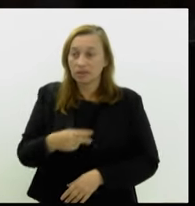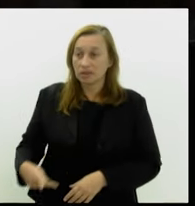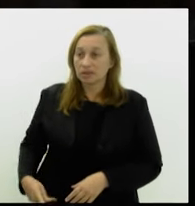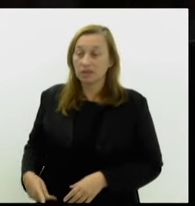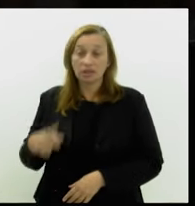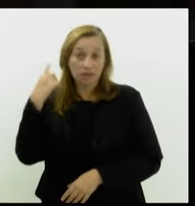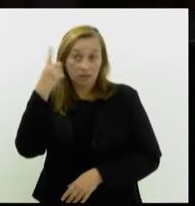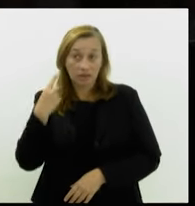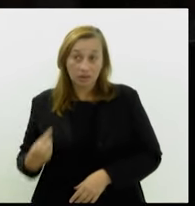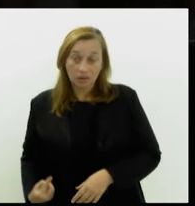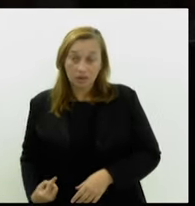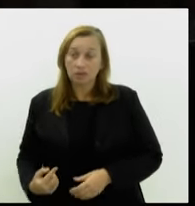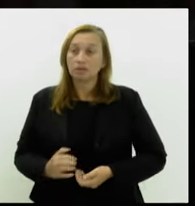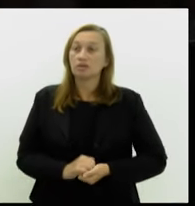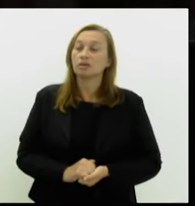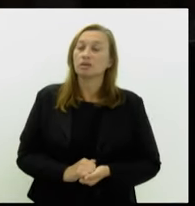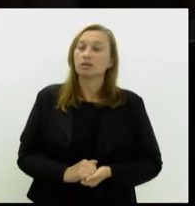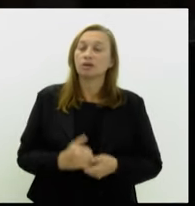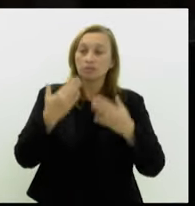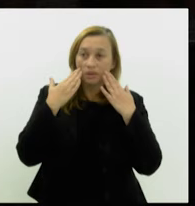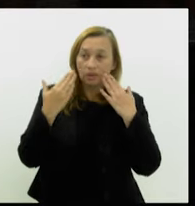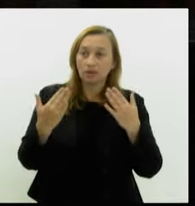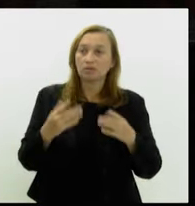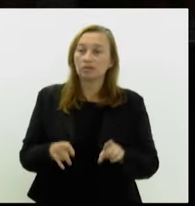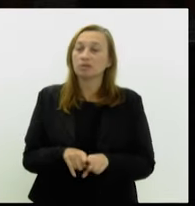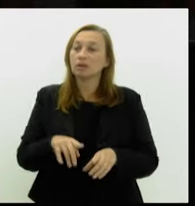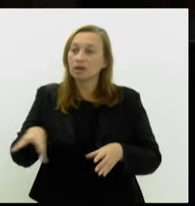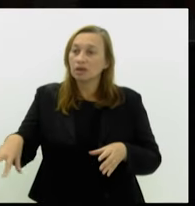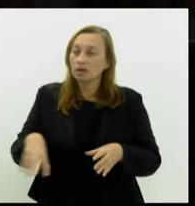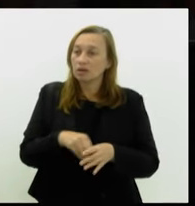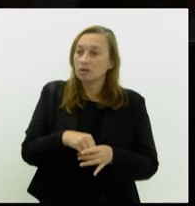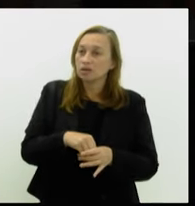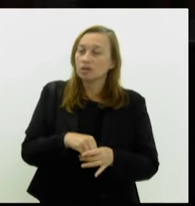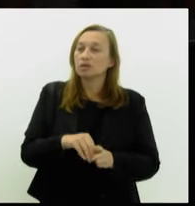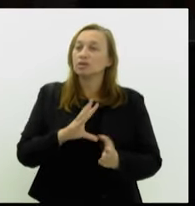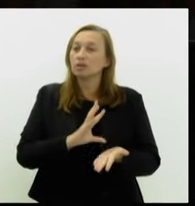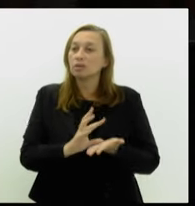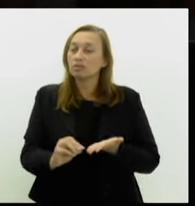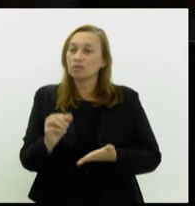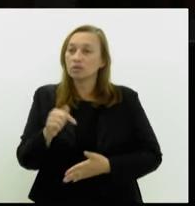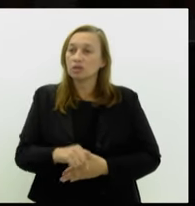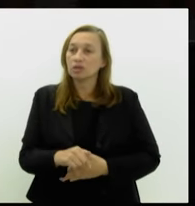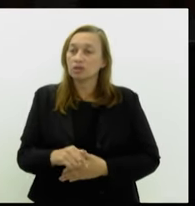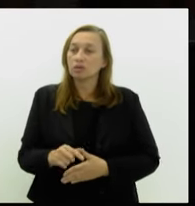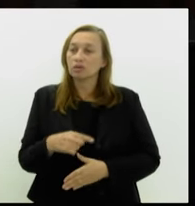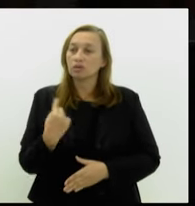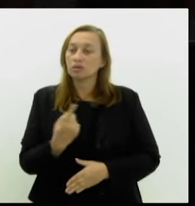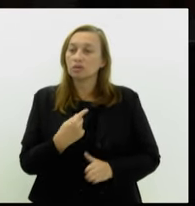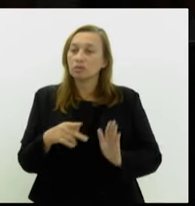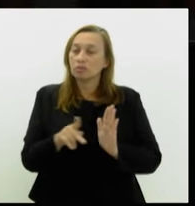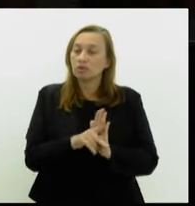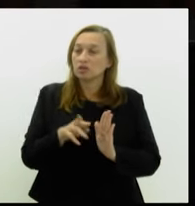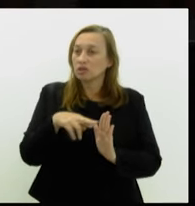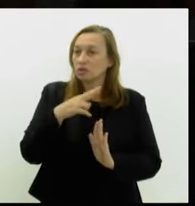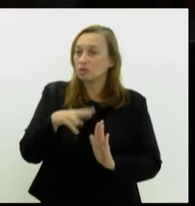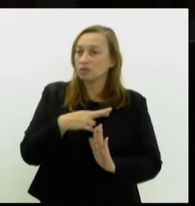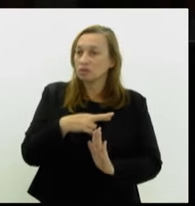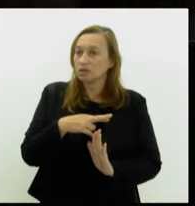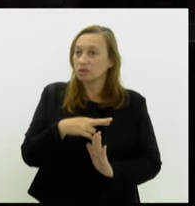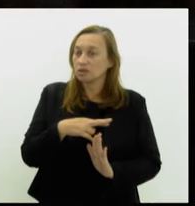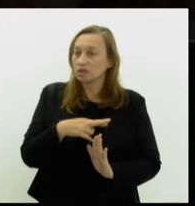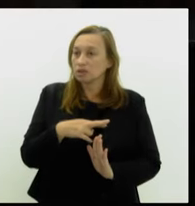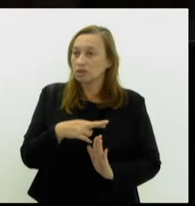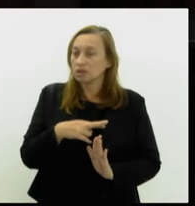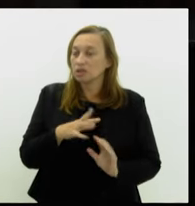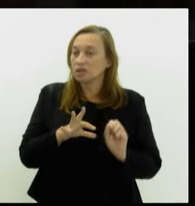Balbi. Apresentamos a inclusão de pauta aqui do nosso projeto de resolução